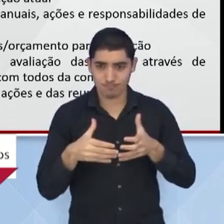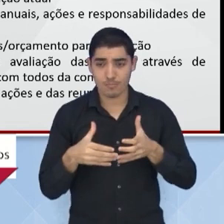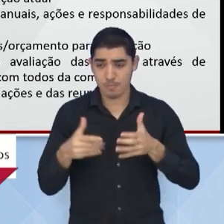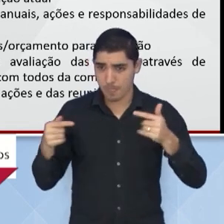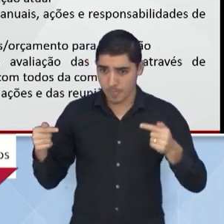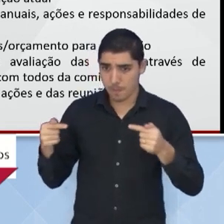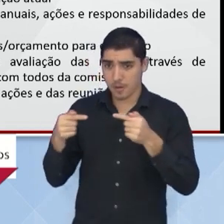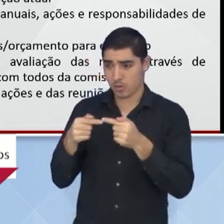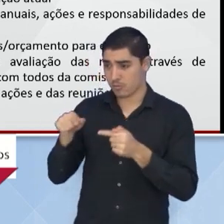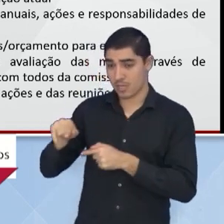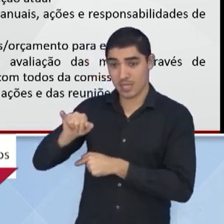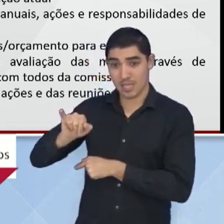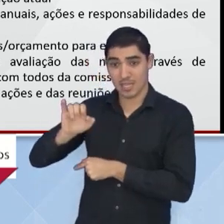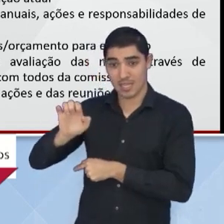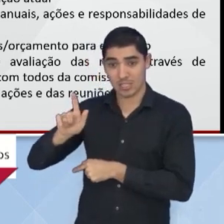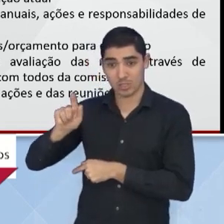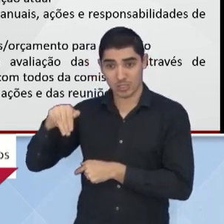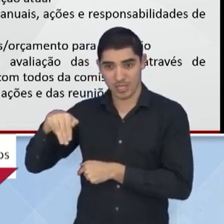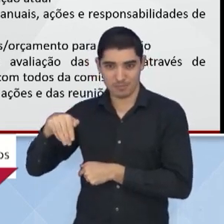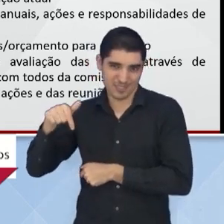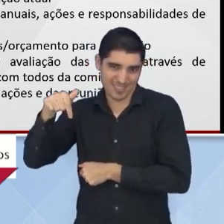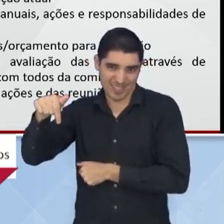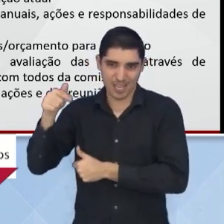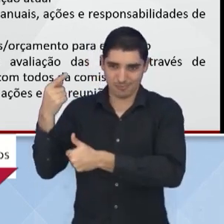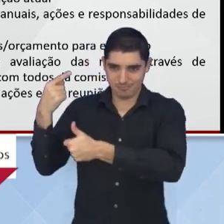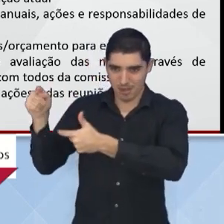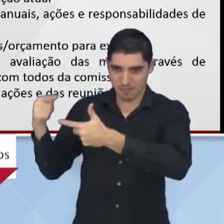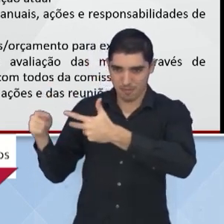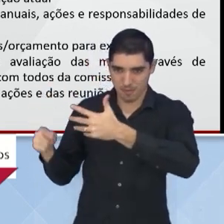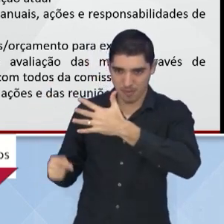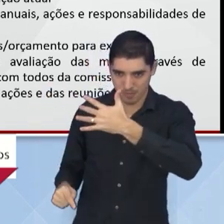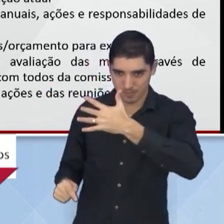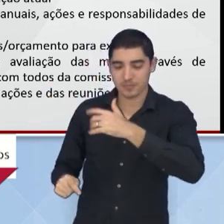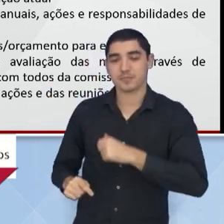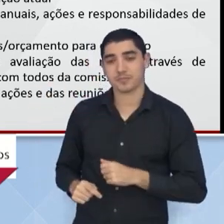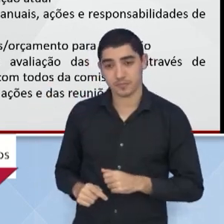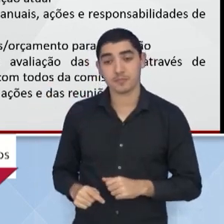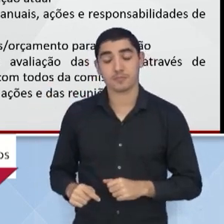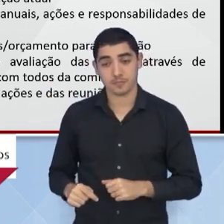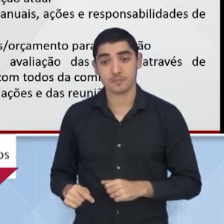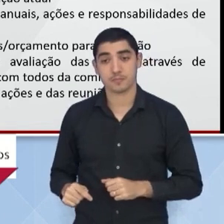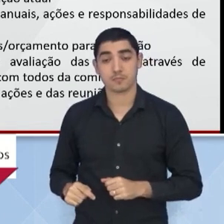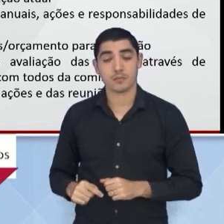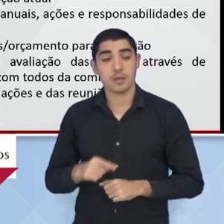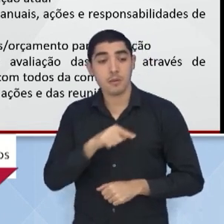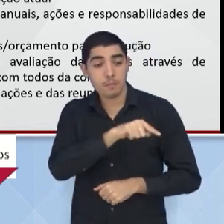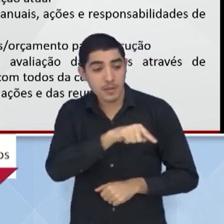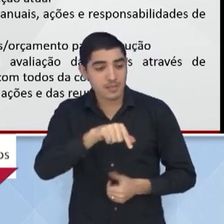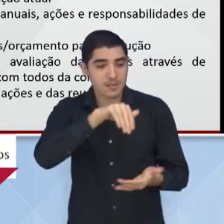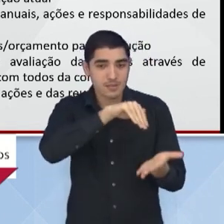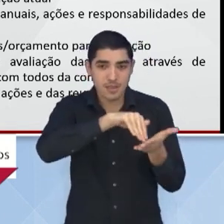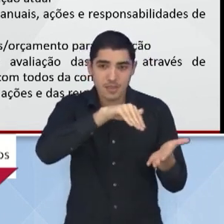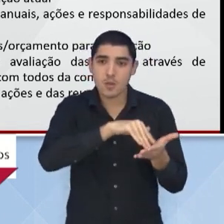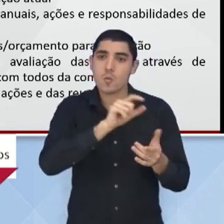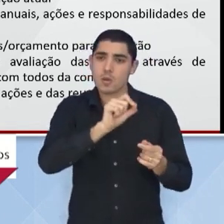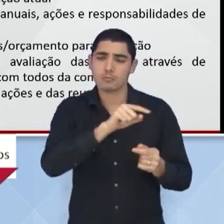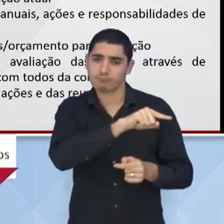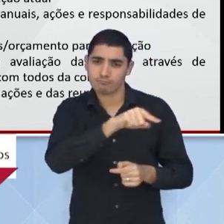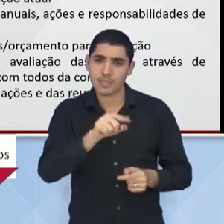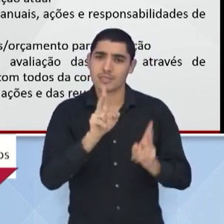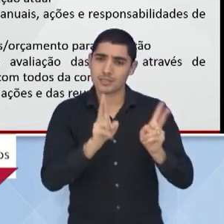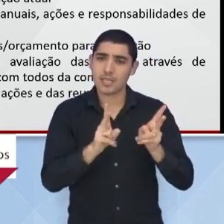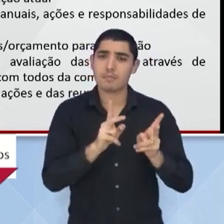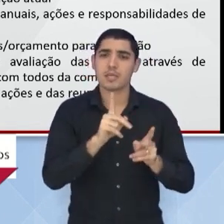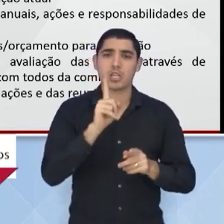iegm não só diretamente mas indiretamente também com o propósito de fazer reuniões